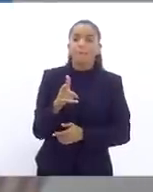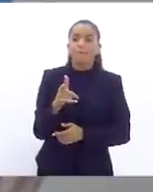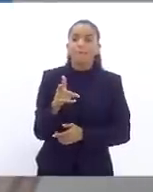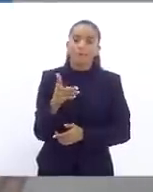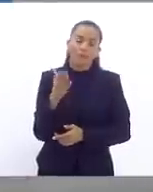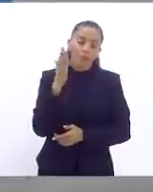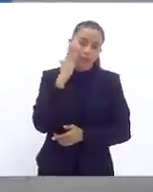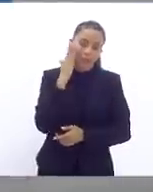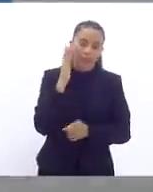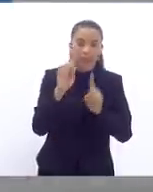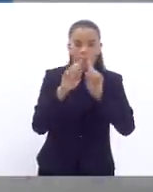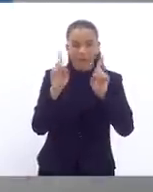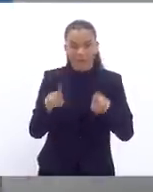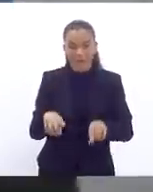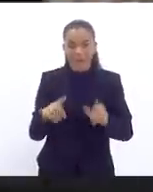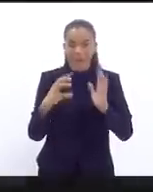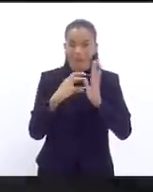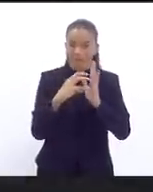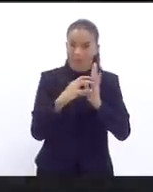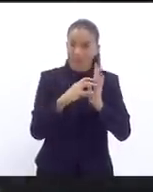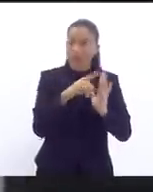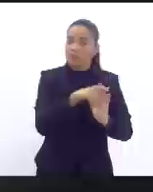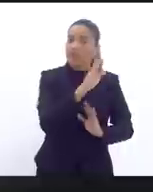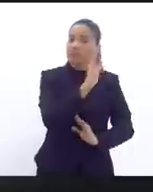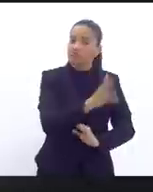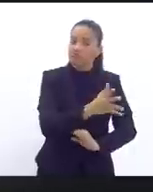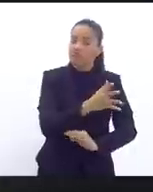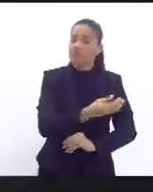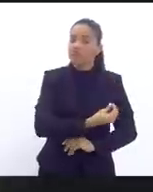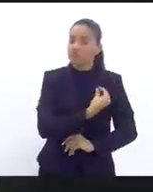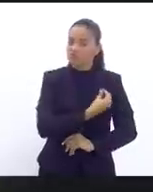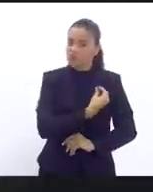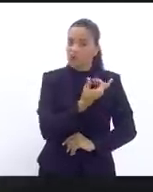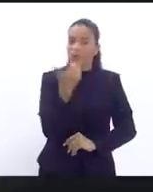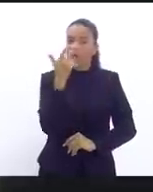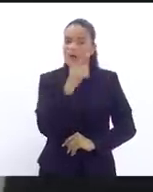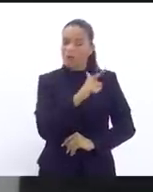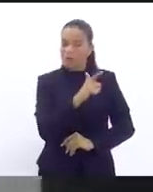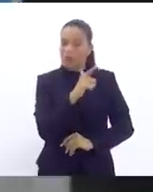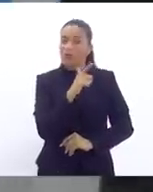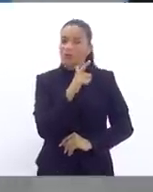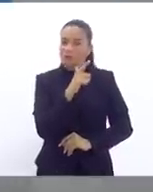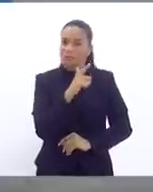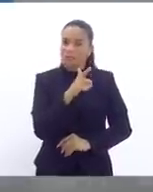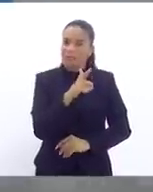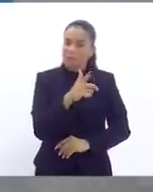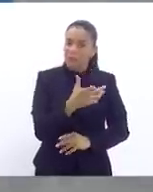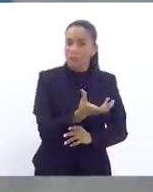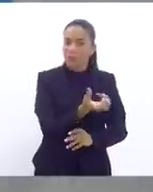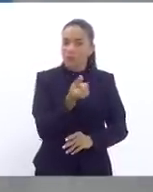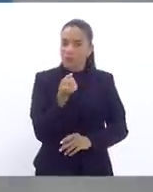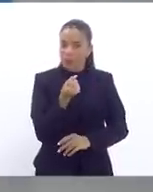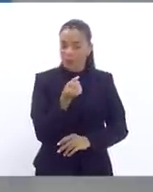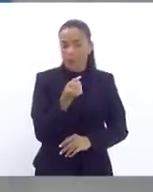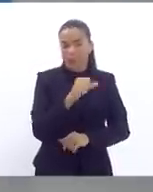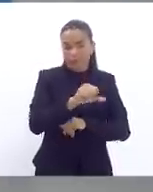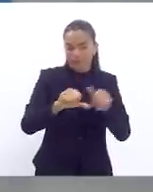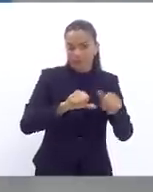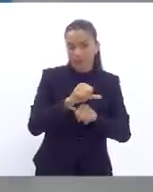os servidores já ativa Já conseguiram fazer esse tipo de atualização